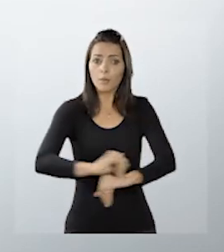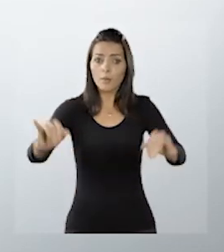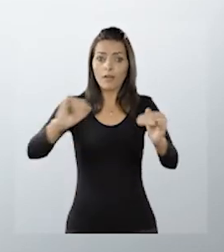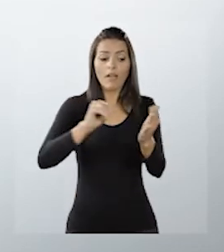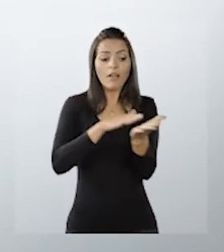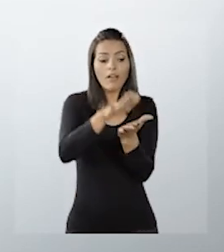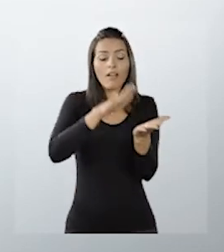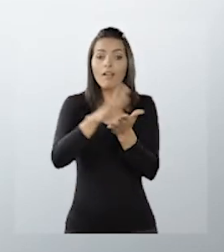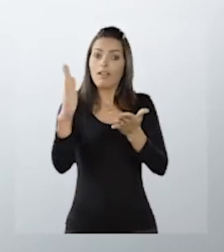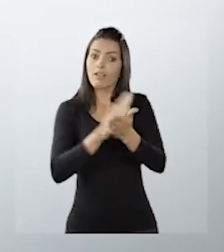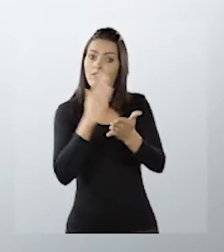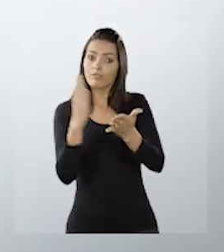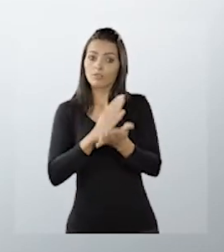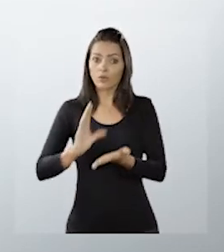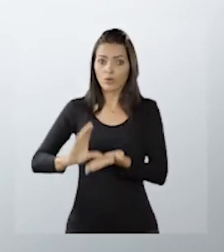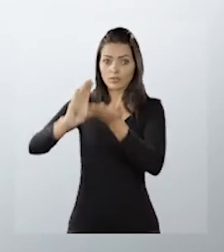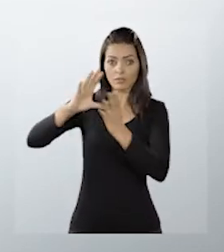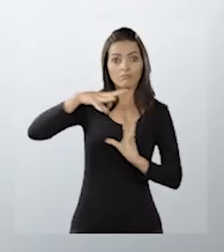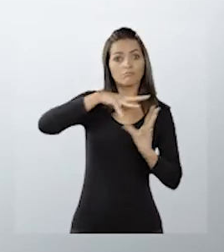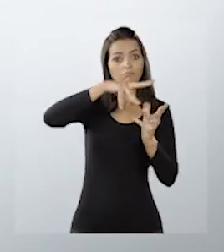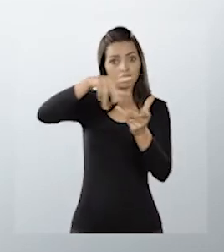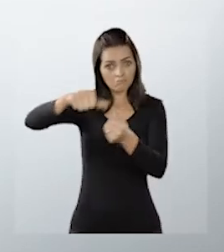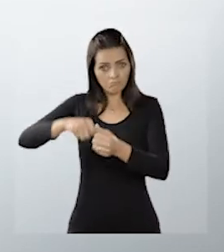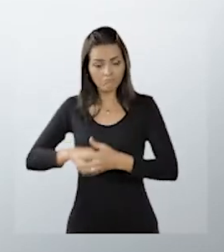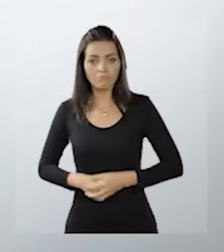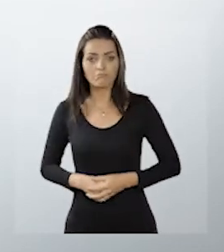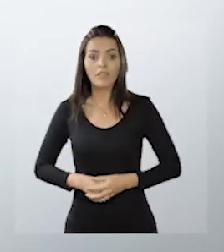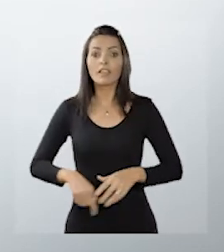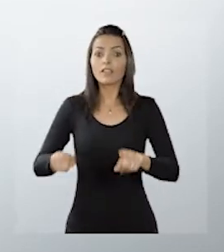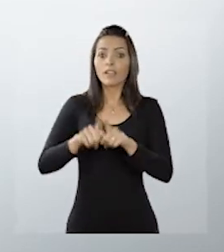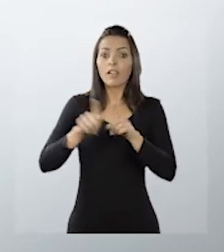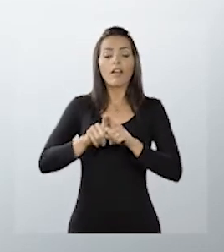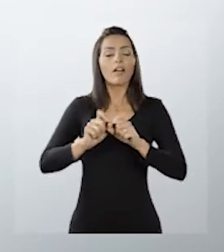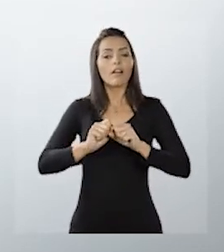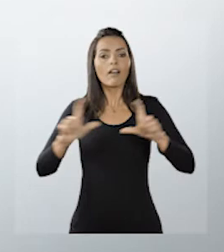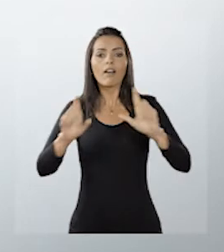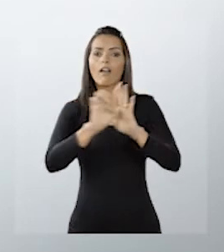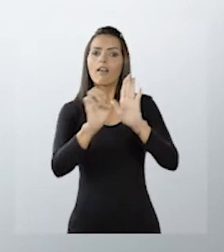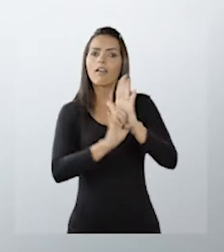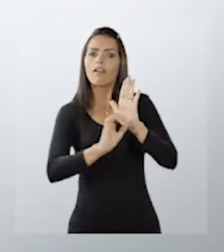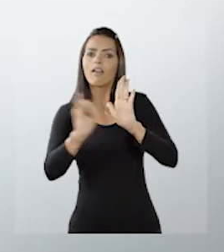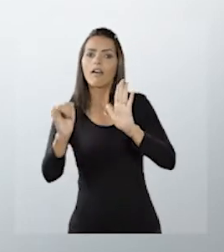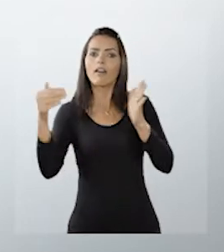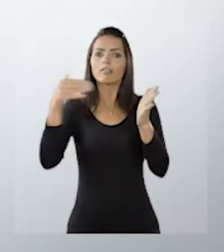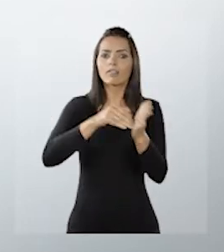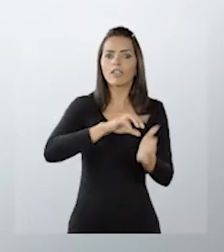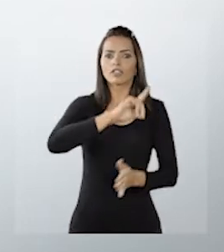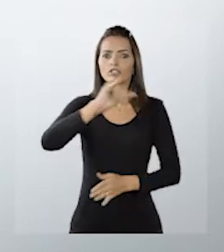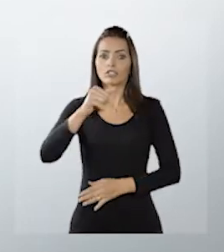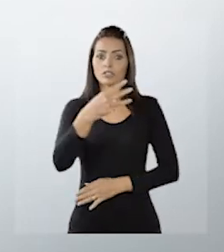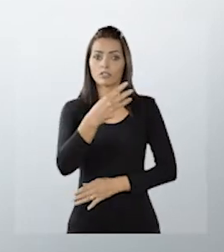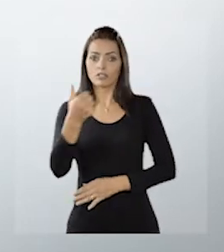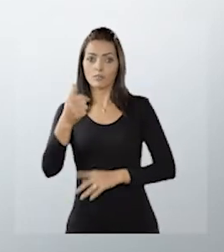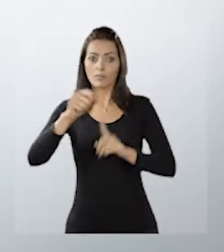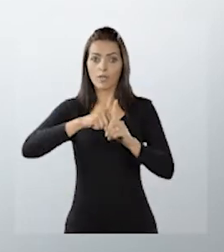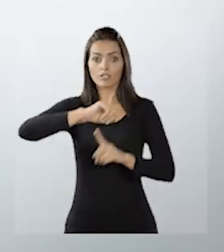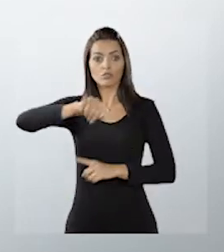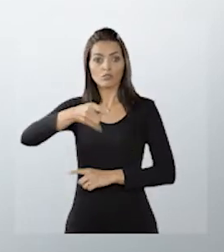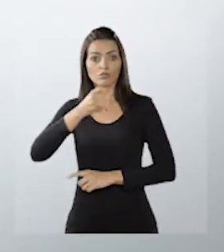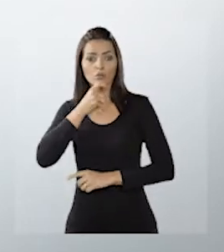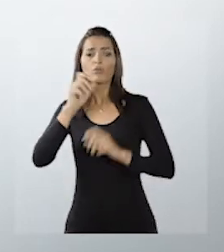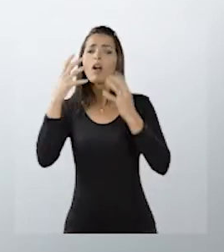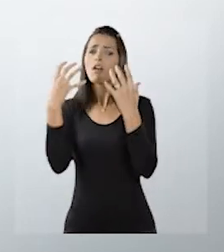enviar artigos que podem ser publicados na revista do Conselho Internacional. A ENA está com o edital aberto até o dia